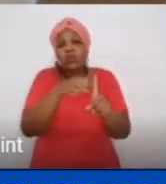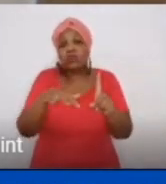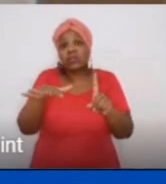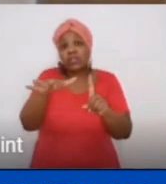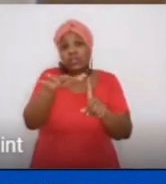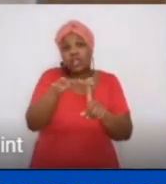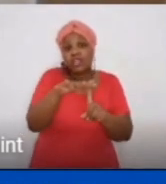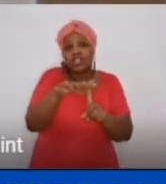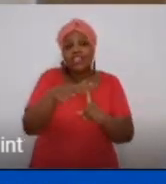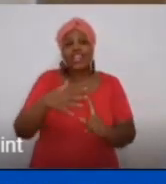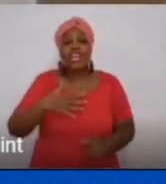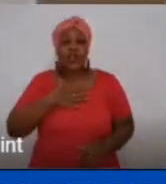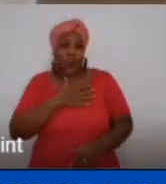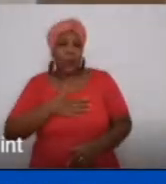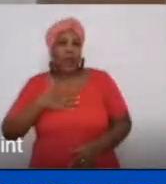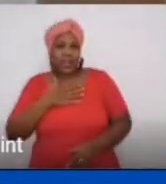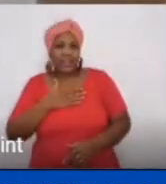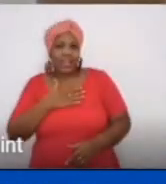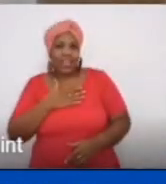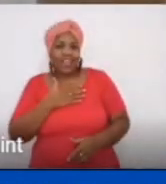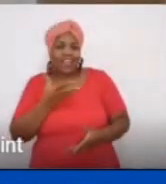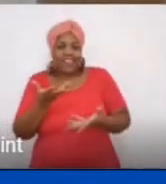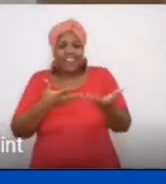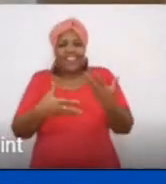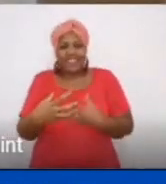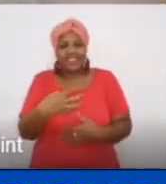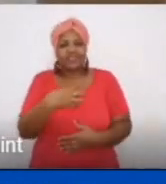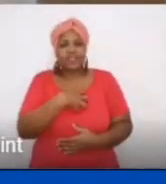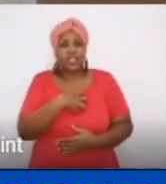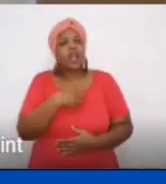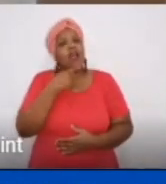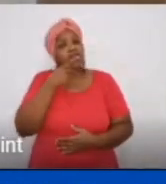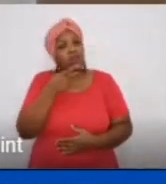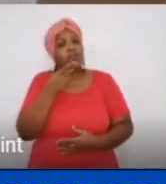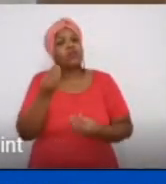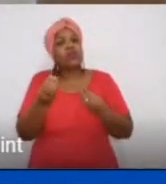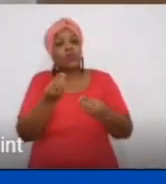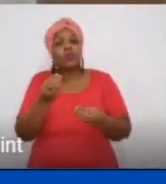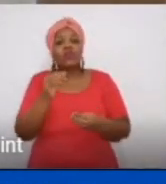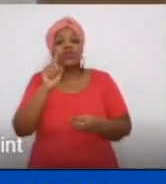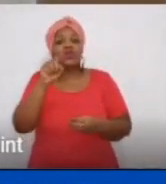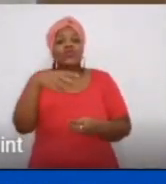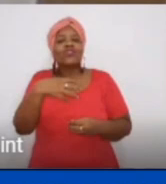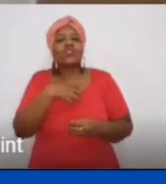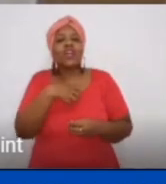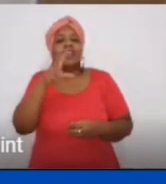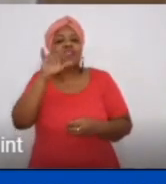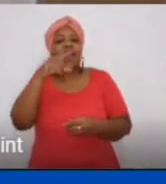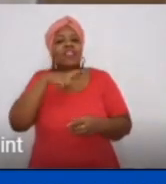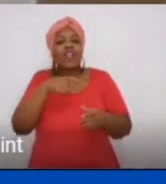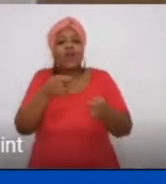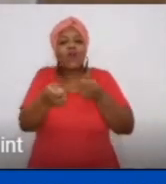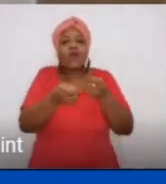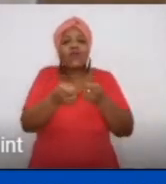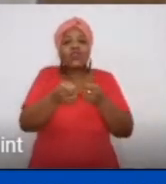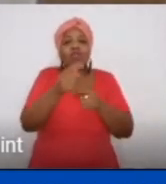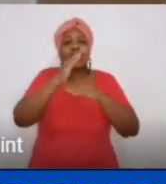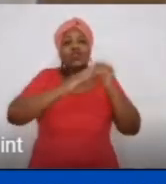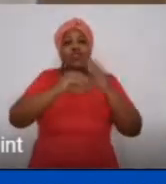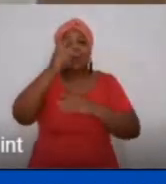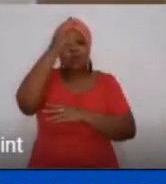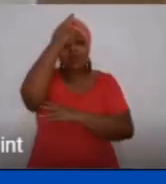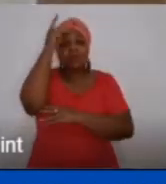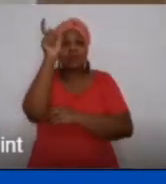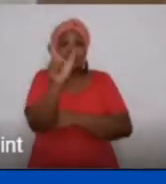com o prazer, ela diz muito da forma como você vai ter esse controle sobre as pessoas, né?